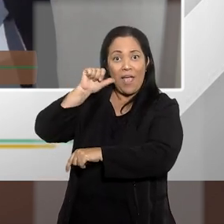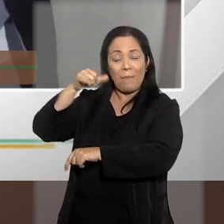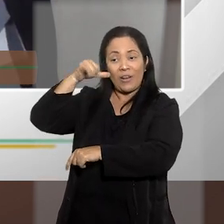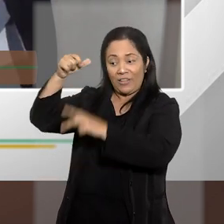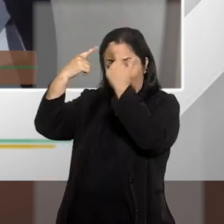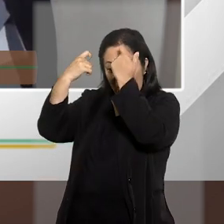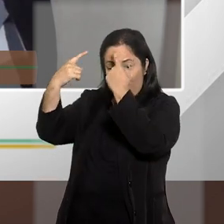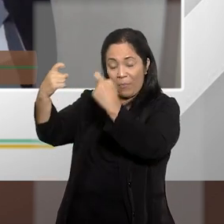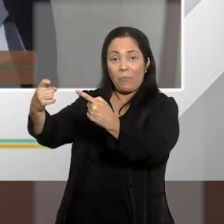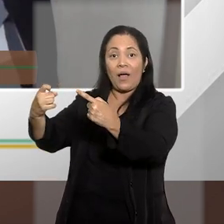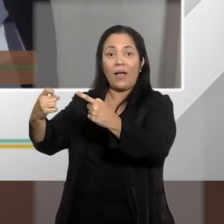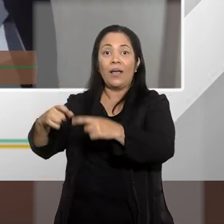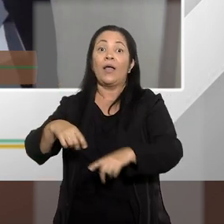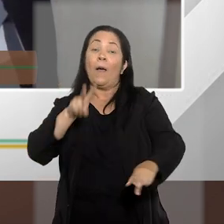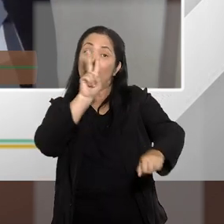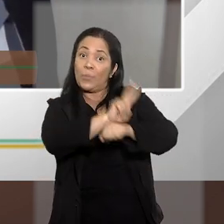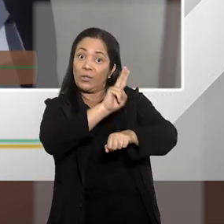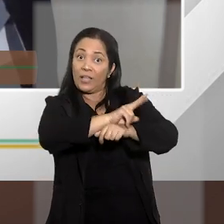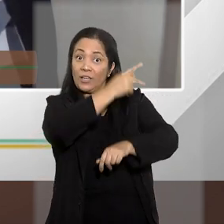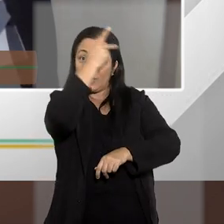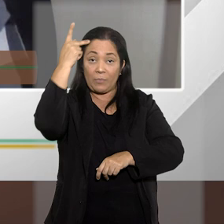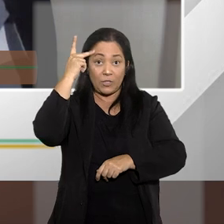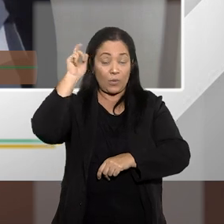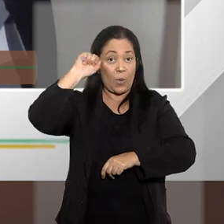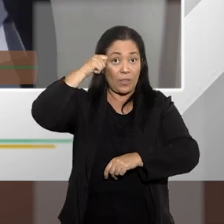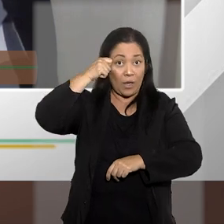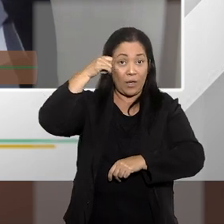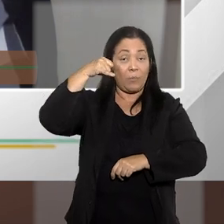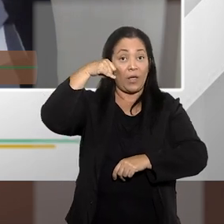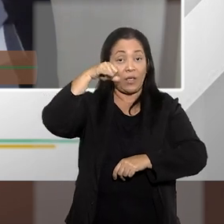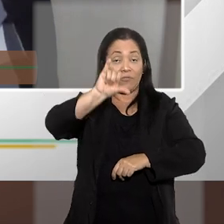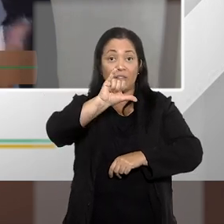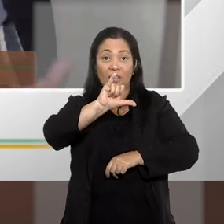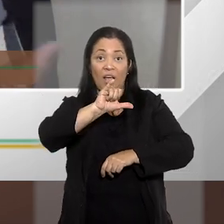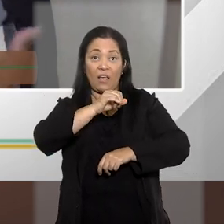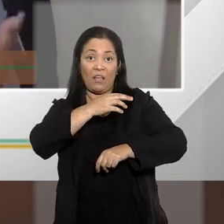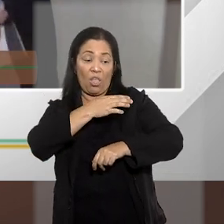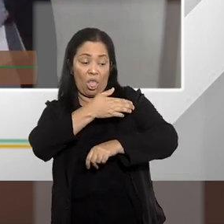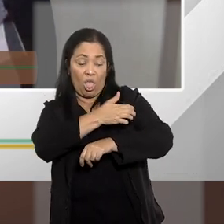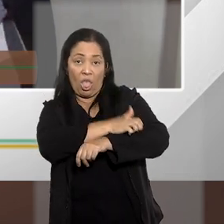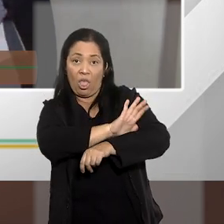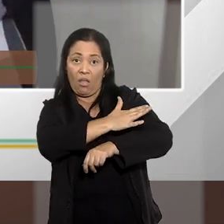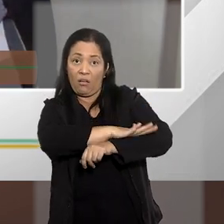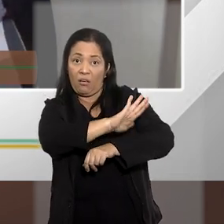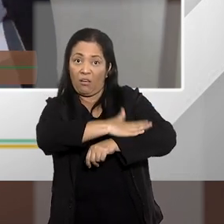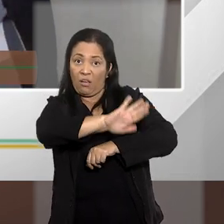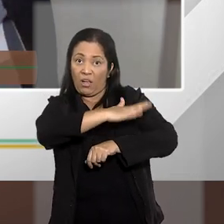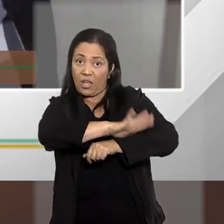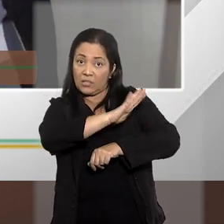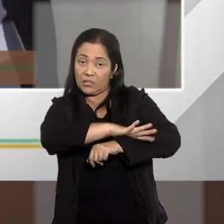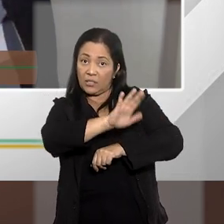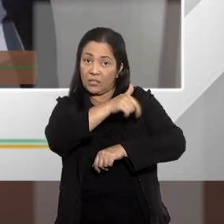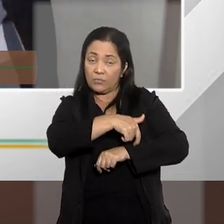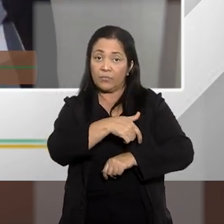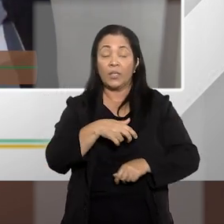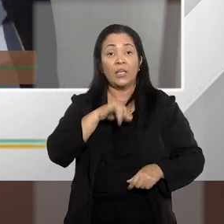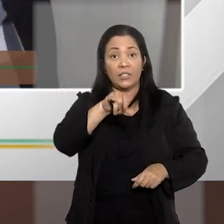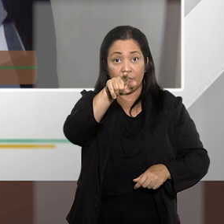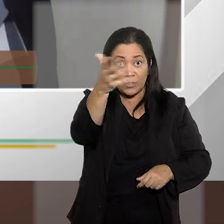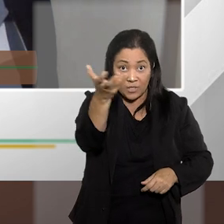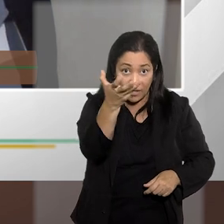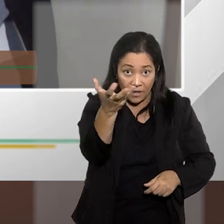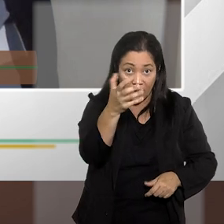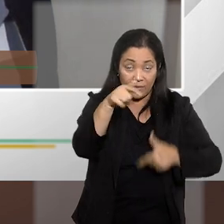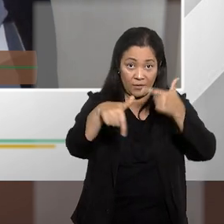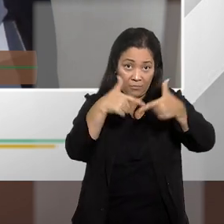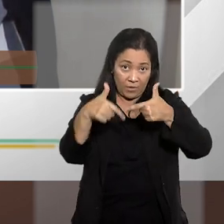racismo, também é um dos Verdade. doentes. A gente pode elencar uma série para você que tem interesse de seguir essa área, saiba da